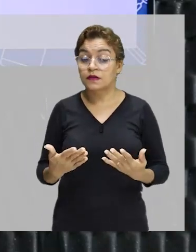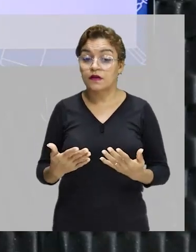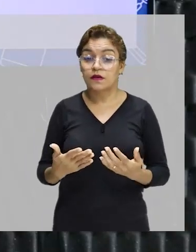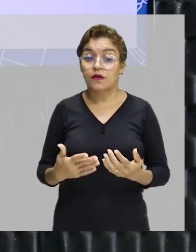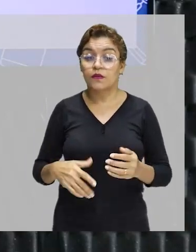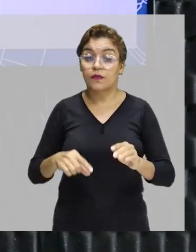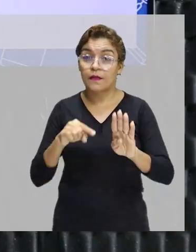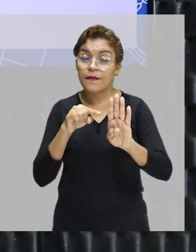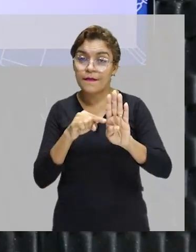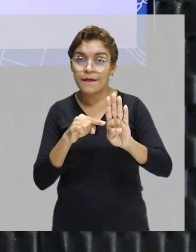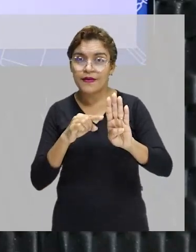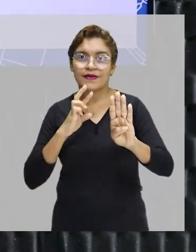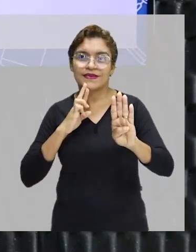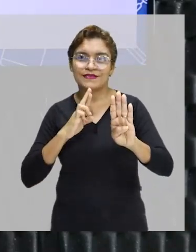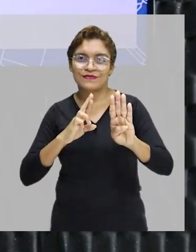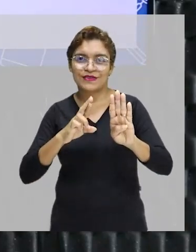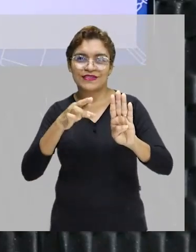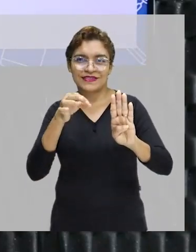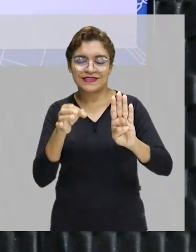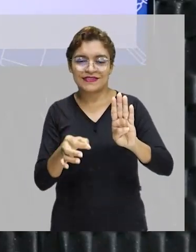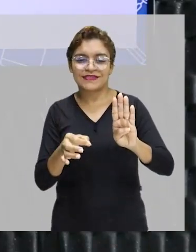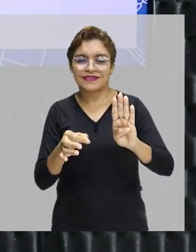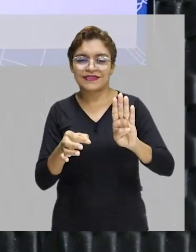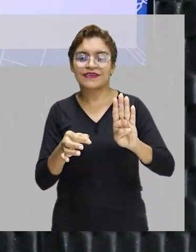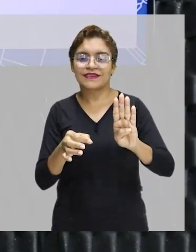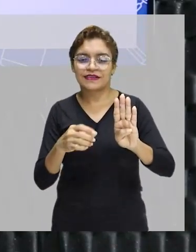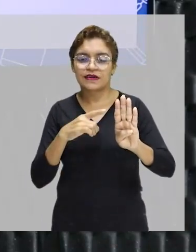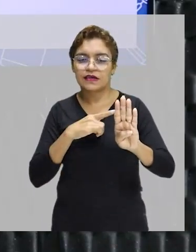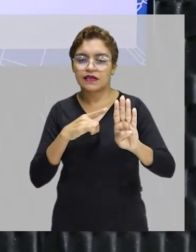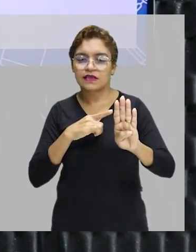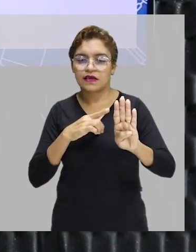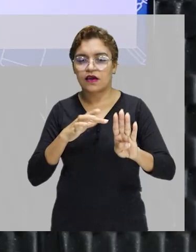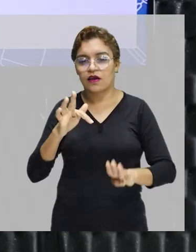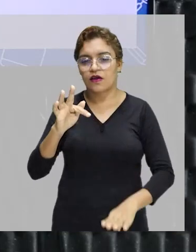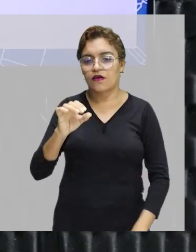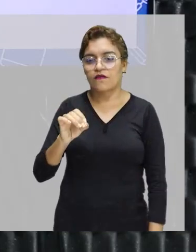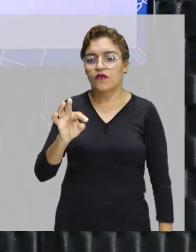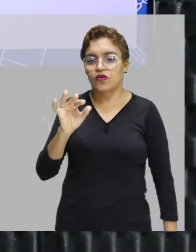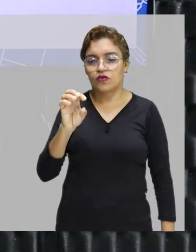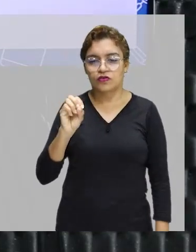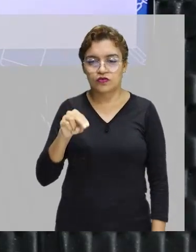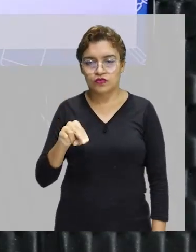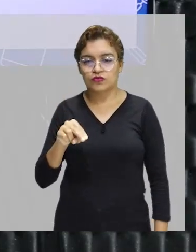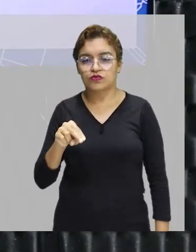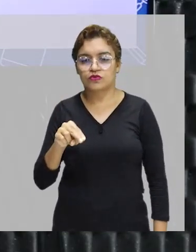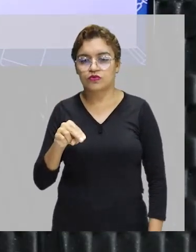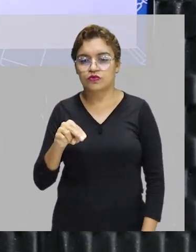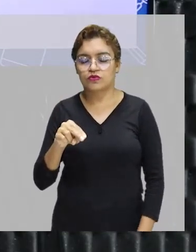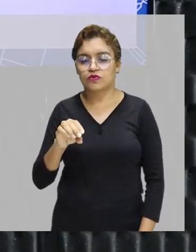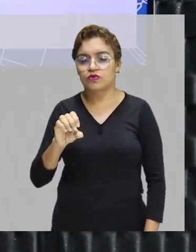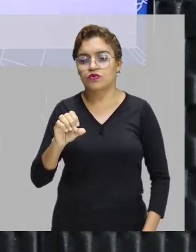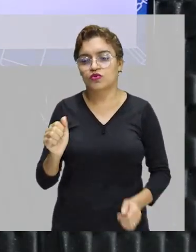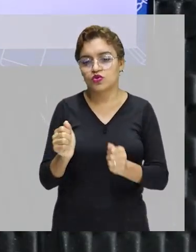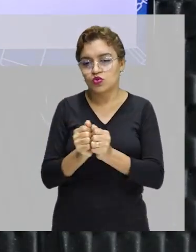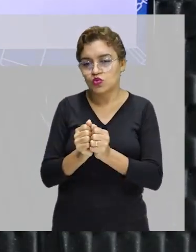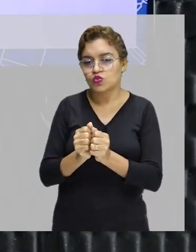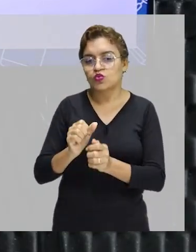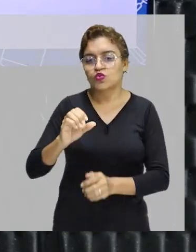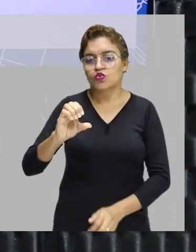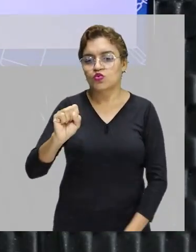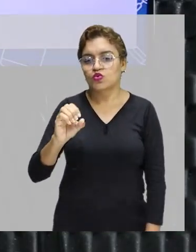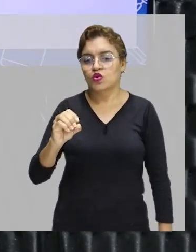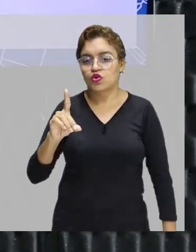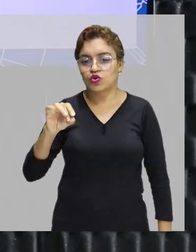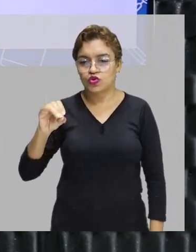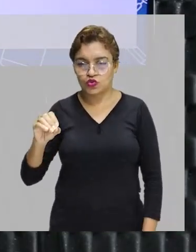a letra B, emissão de fótons pelo sódio, excitado por causa da chama. Então o que acontece?